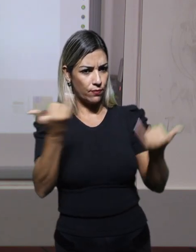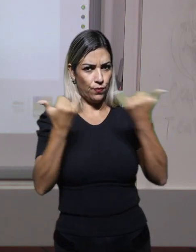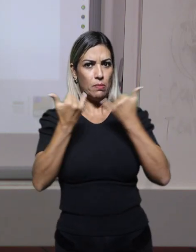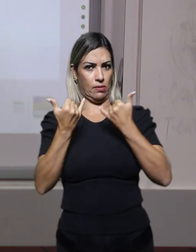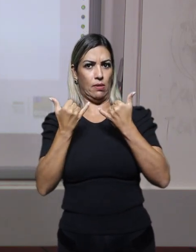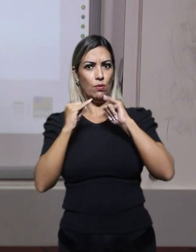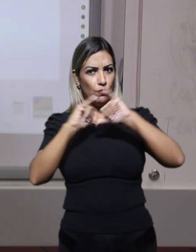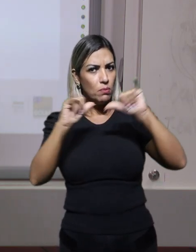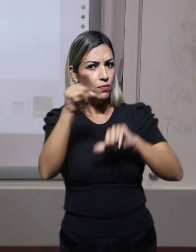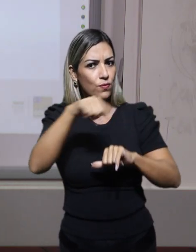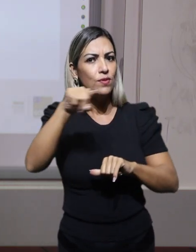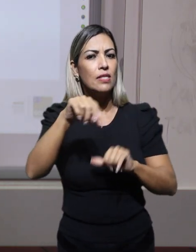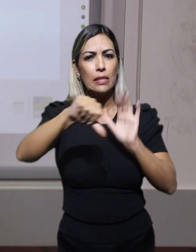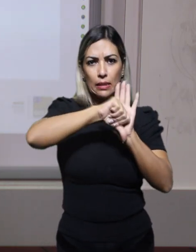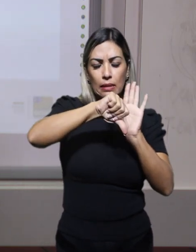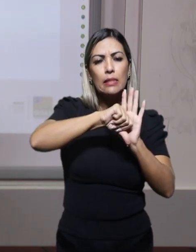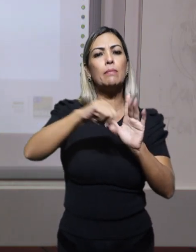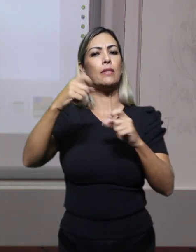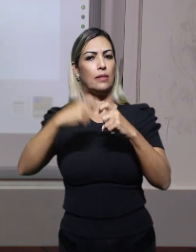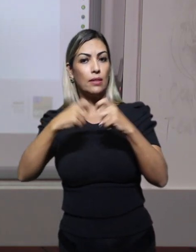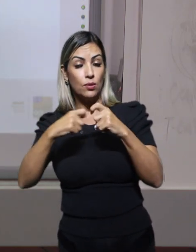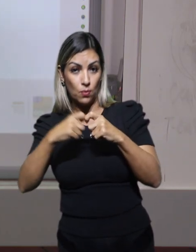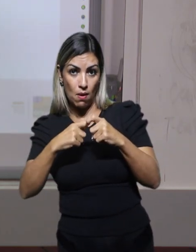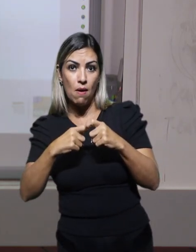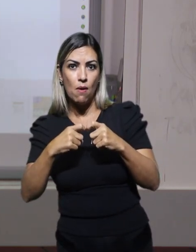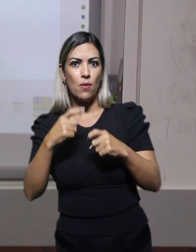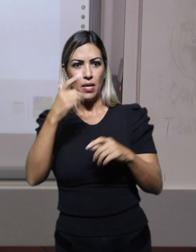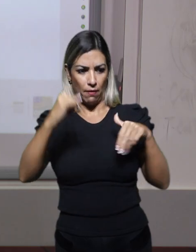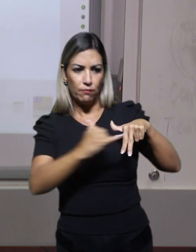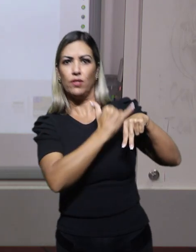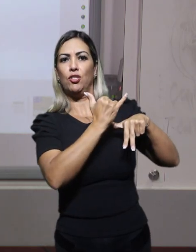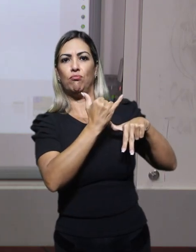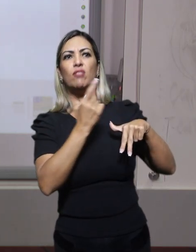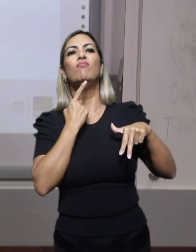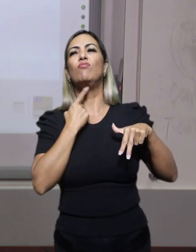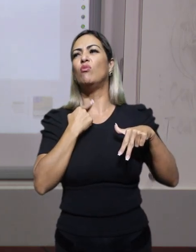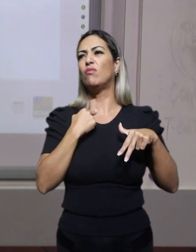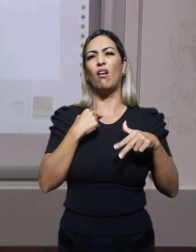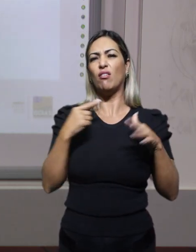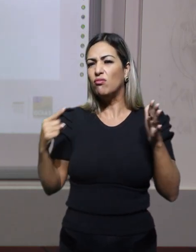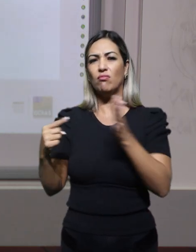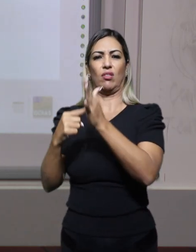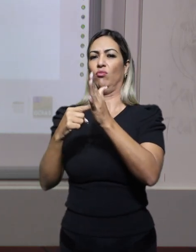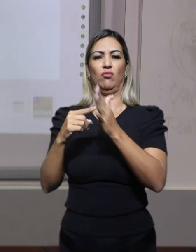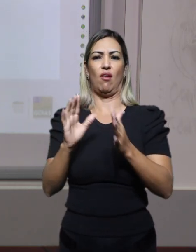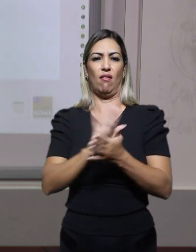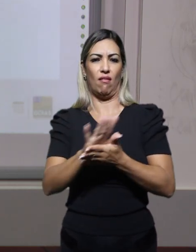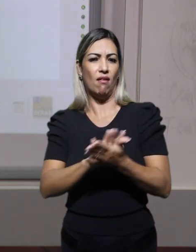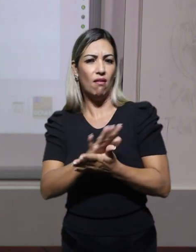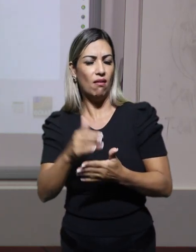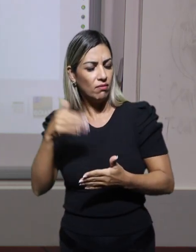aconteceu qualquer crime sexual e que ainda que a vítima ela não tenha vontade de iniciar ou prosseguir com esse